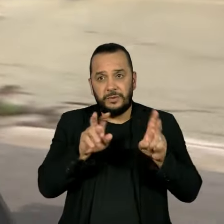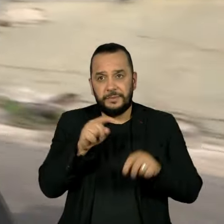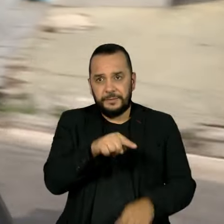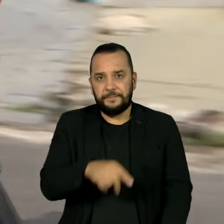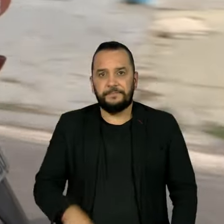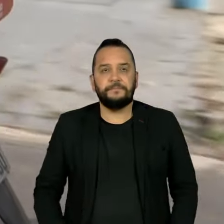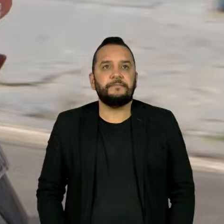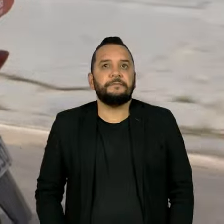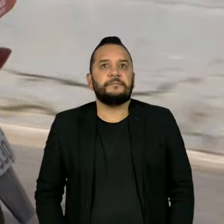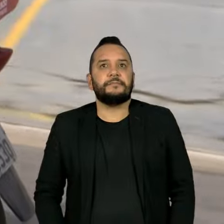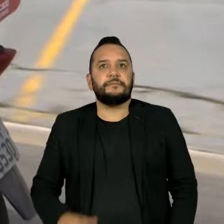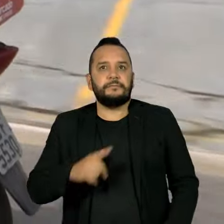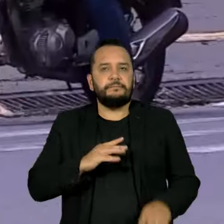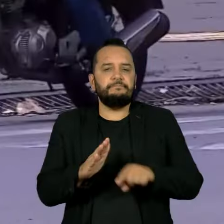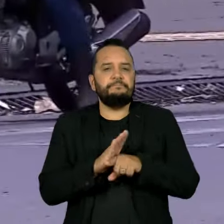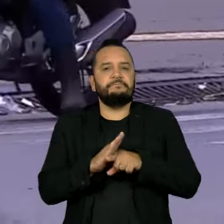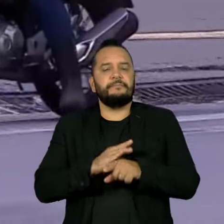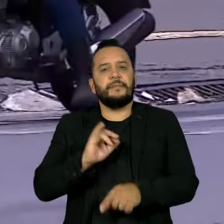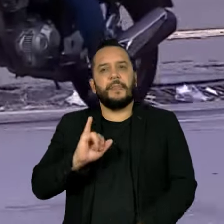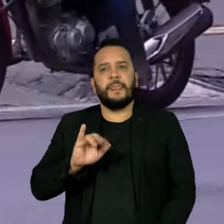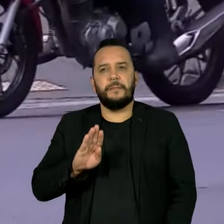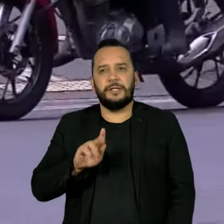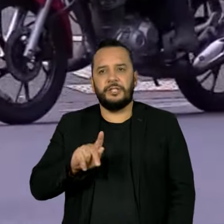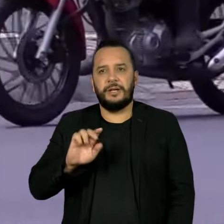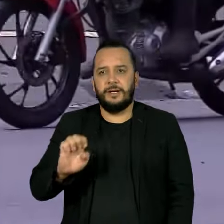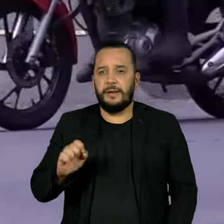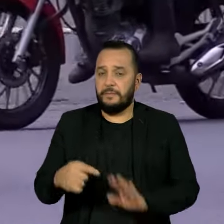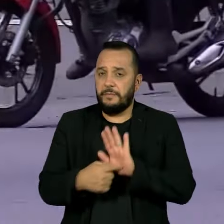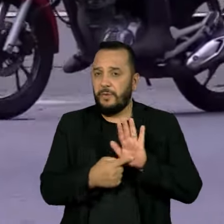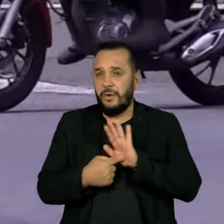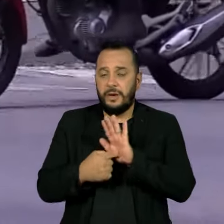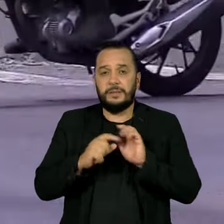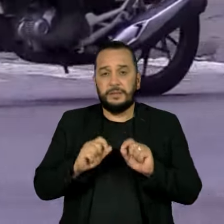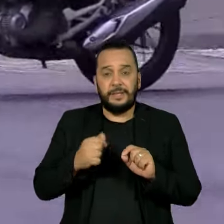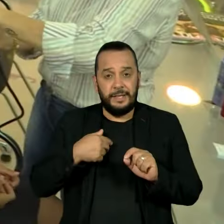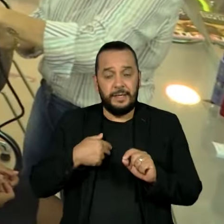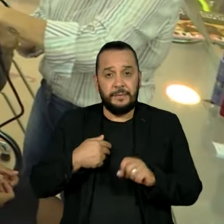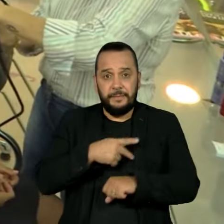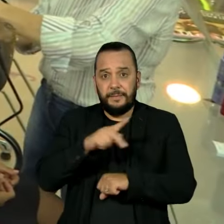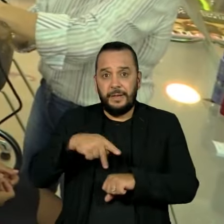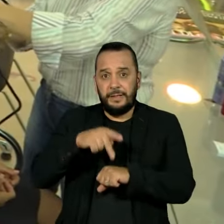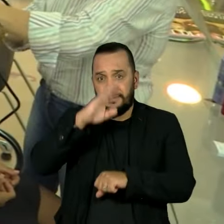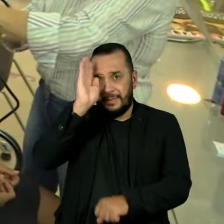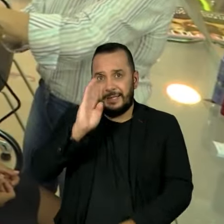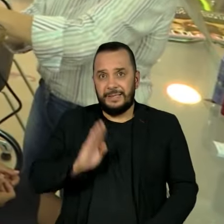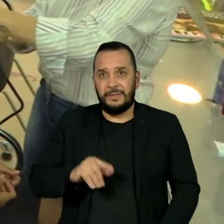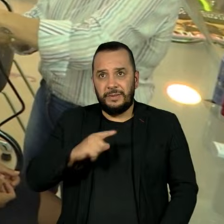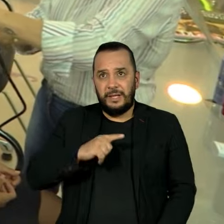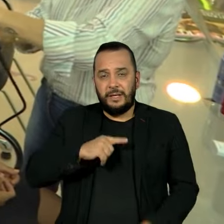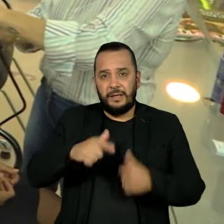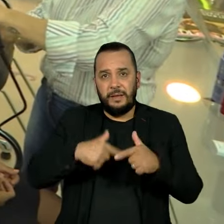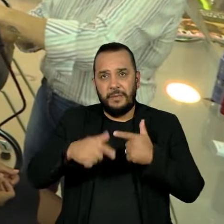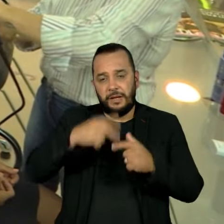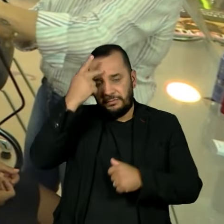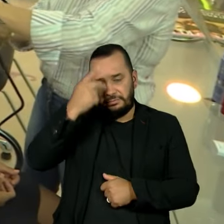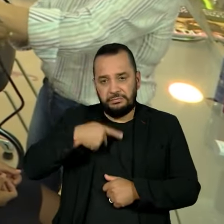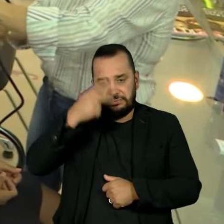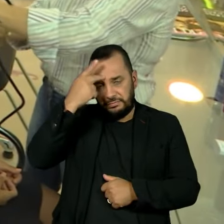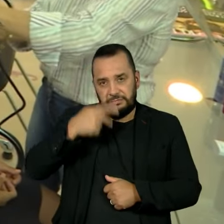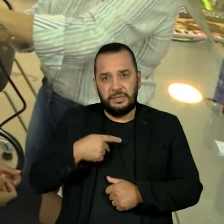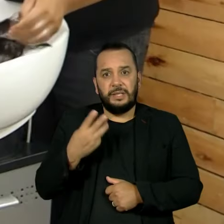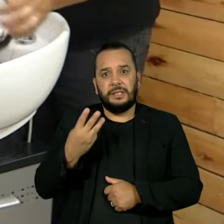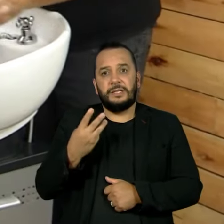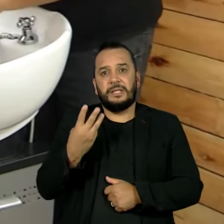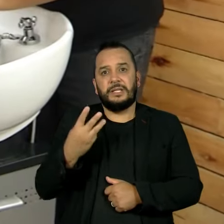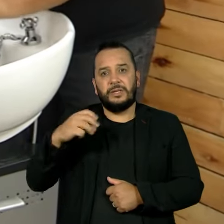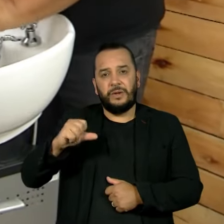último levantamento do IBGE revelou que a taxa de informalidade do país é de 39,2% no mercado de